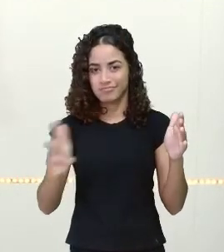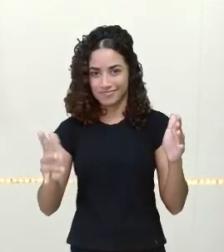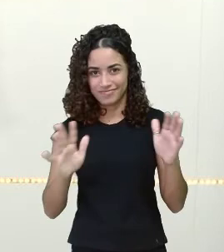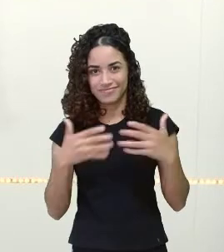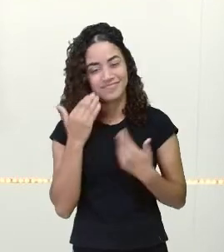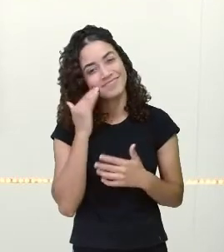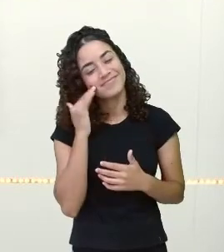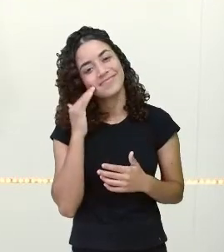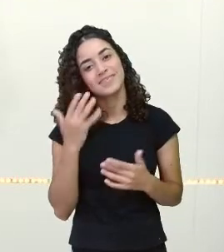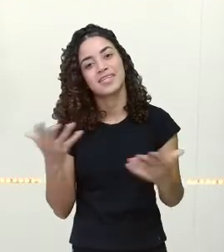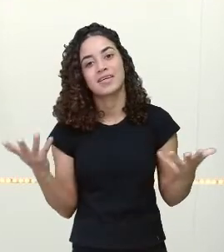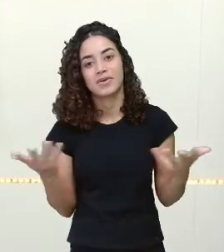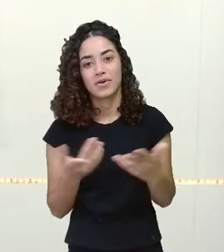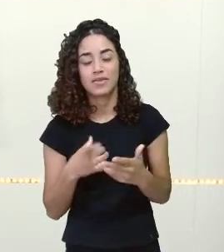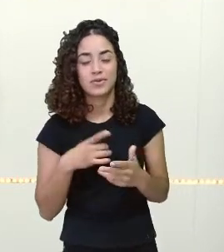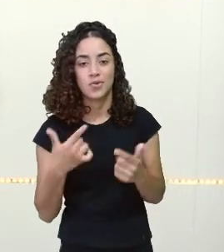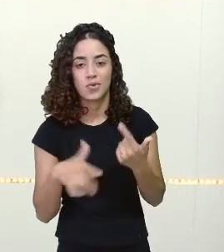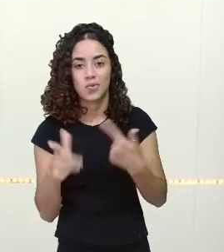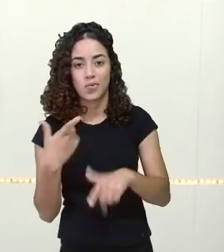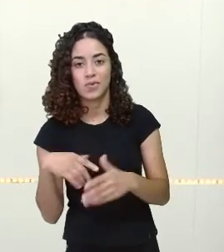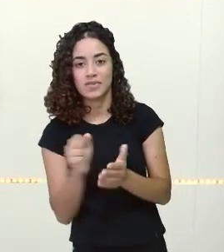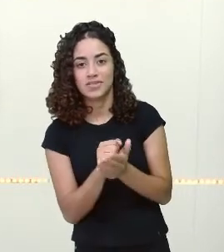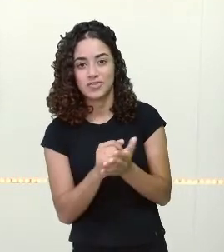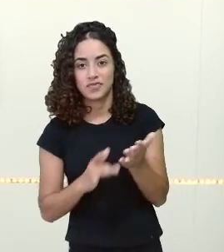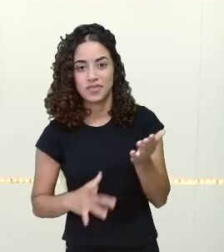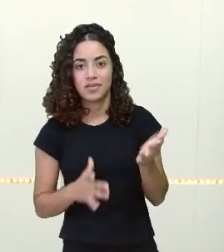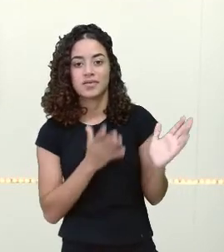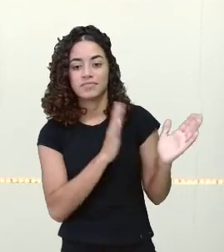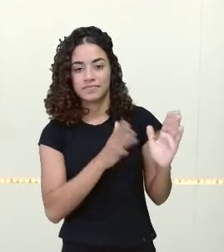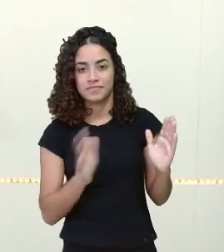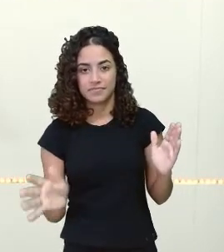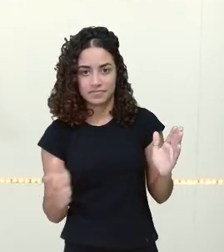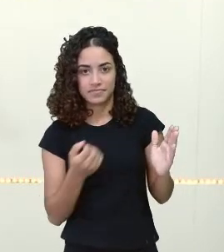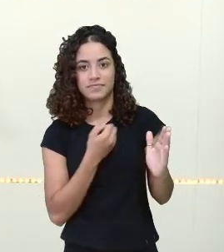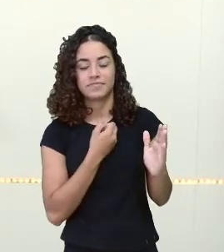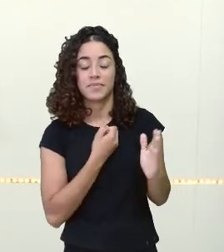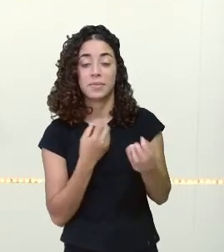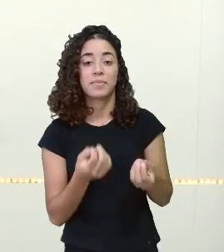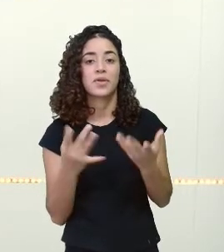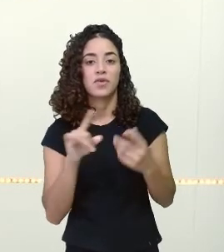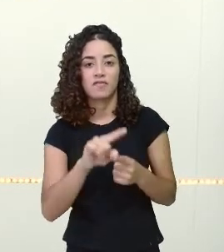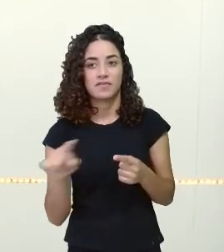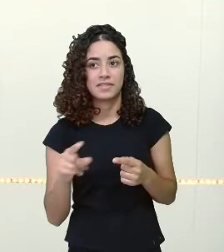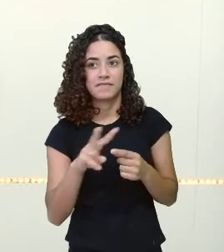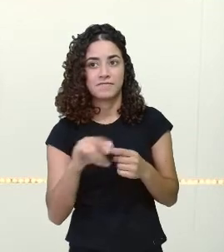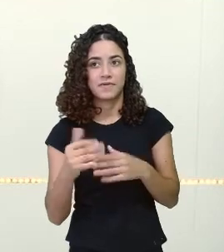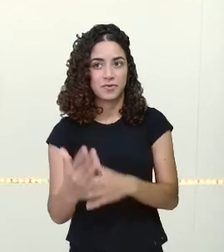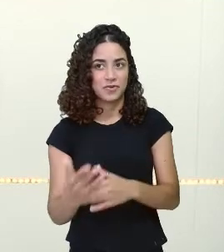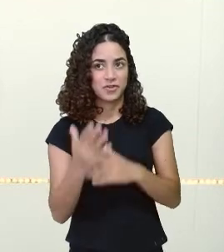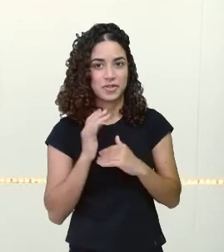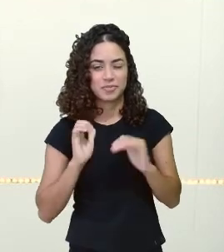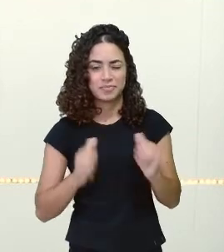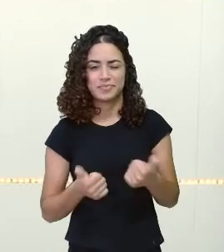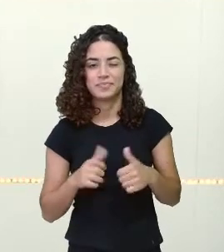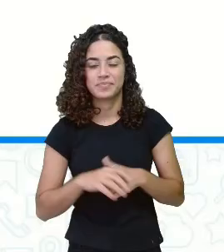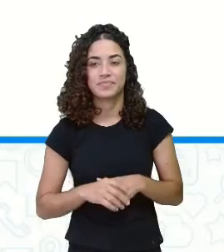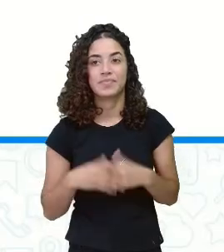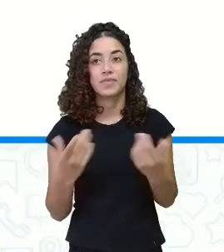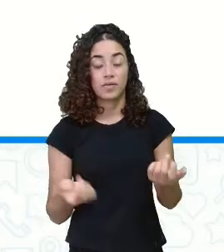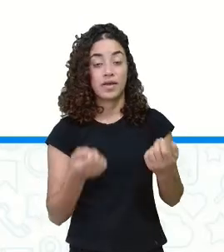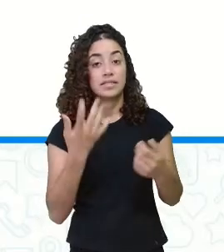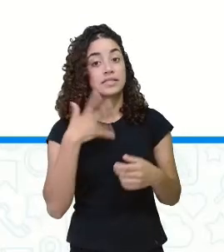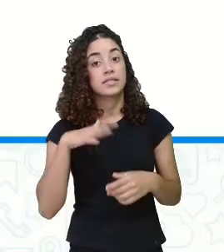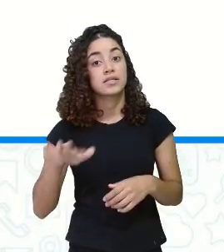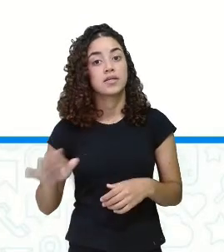trazer agora outras atividades envolvendo sequência para vocês me ajudarem aí. Olha só, as